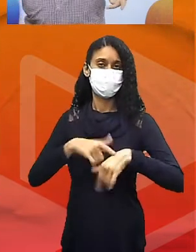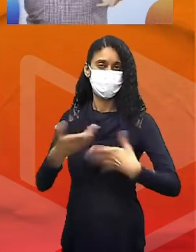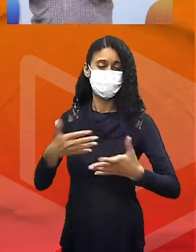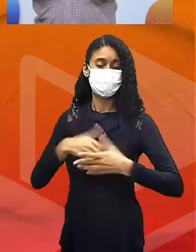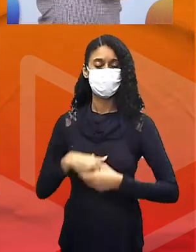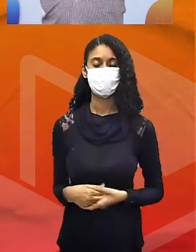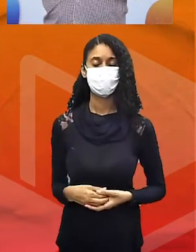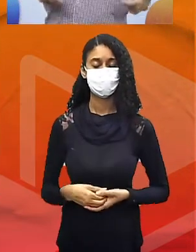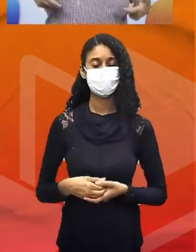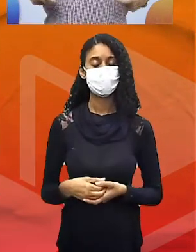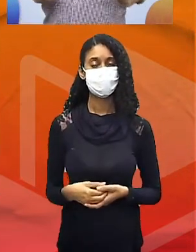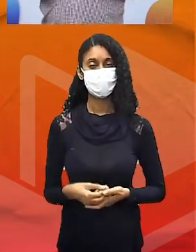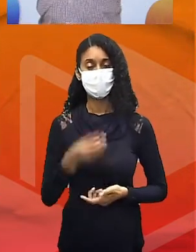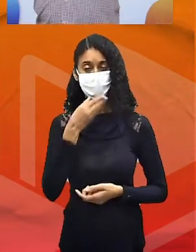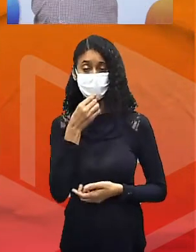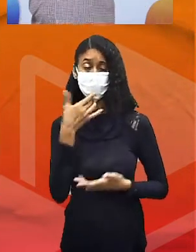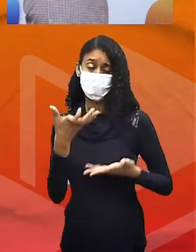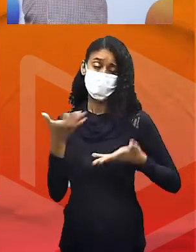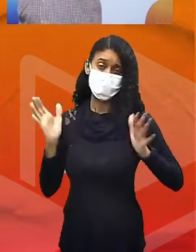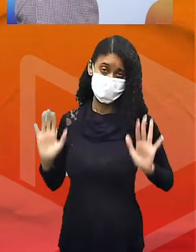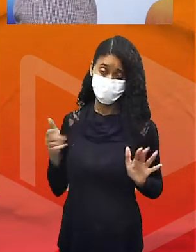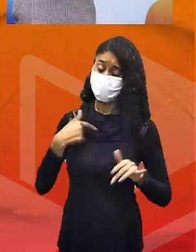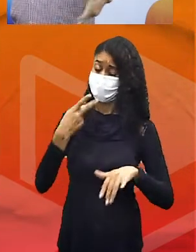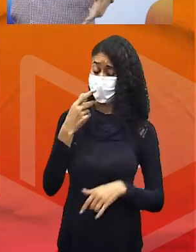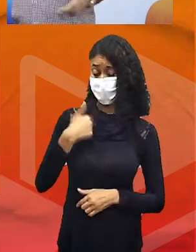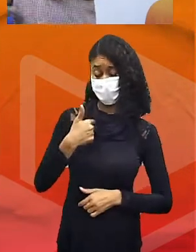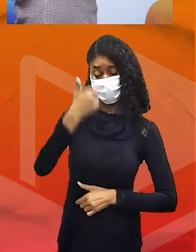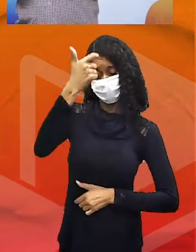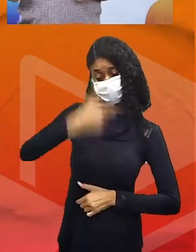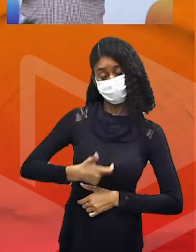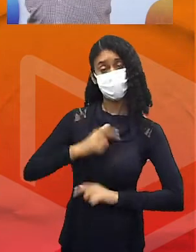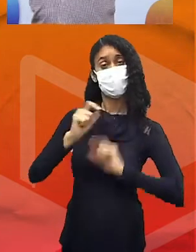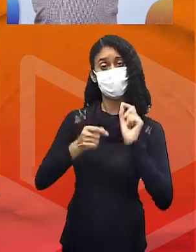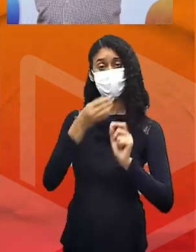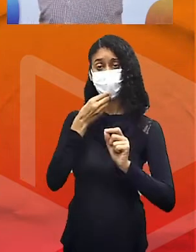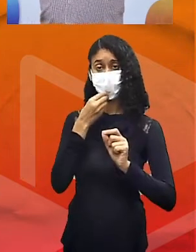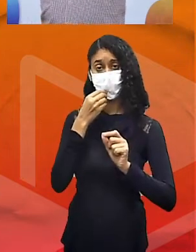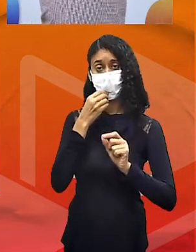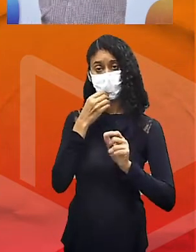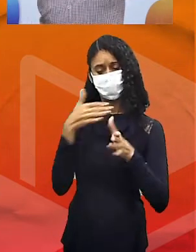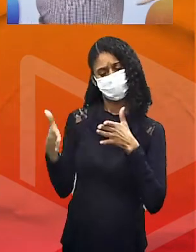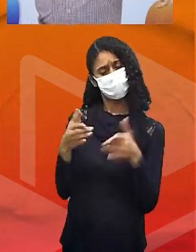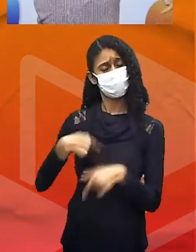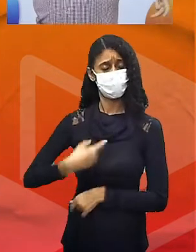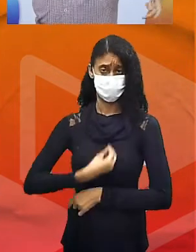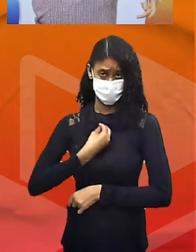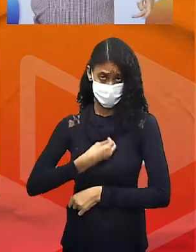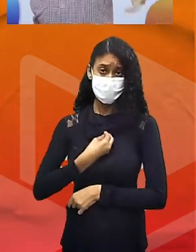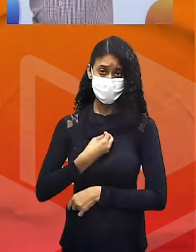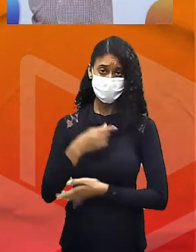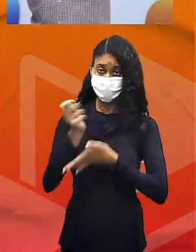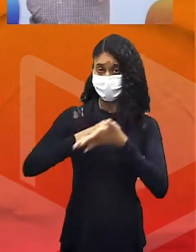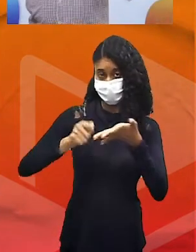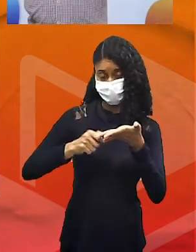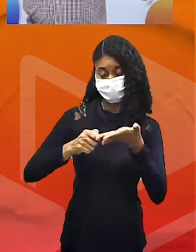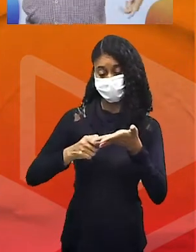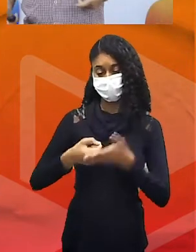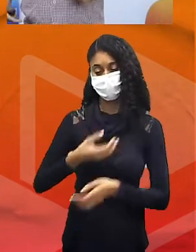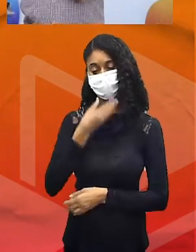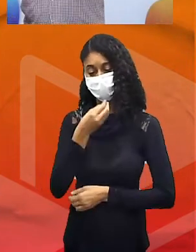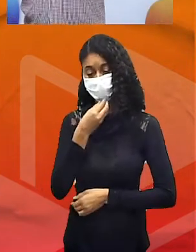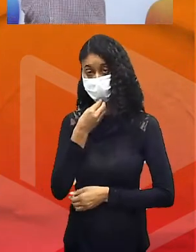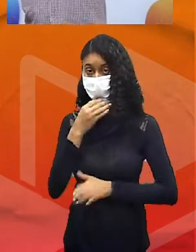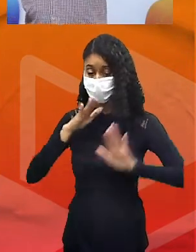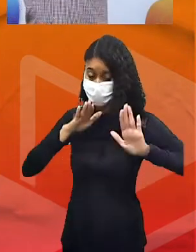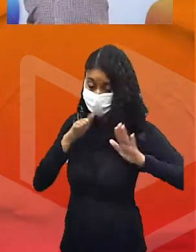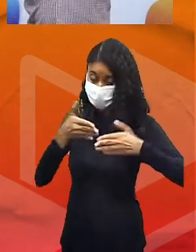queria, né? Como ele mesmo dizia, eu sou um homem do meu tempo. Eu escrevo para o homem do meu tempo.